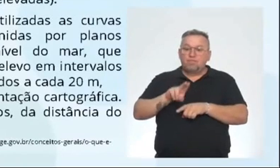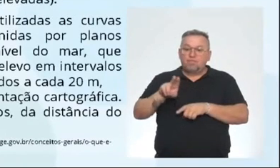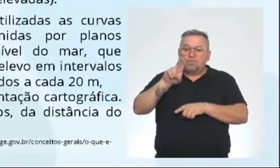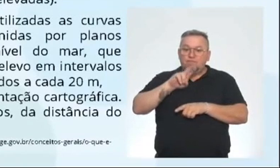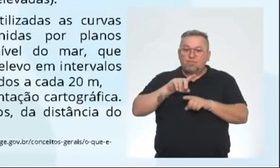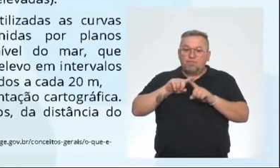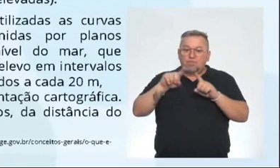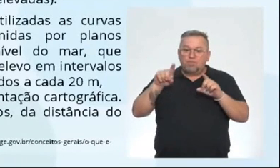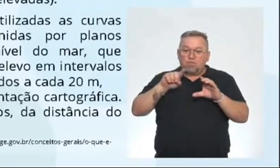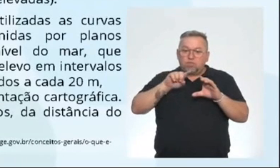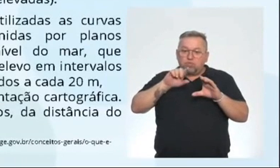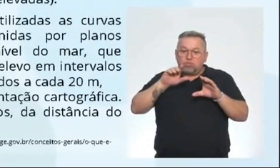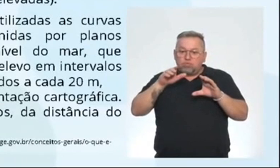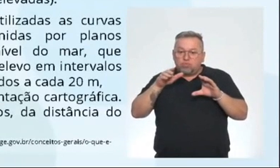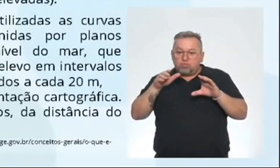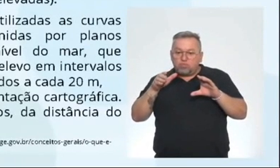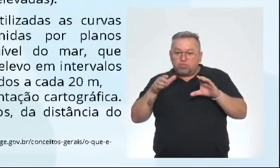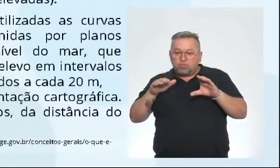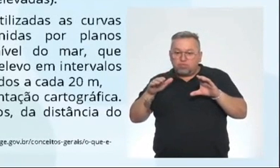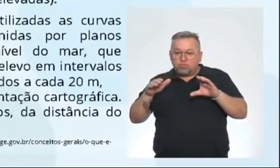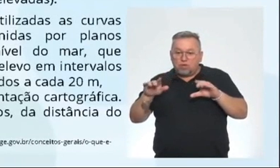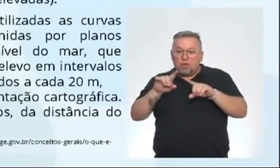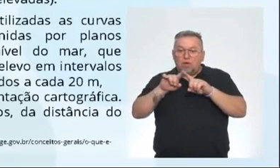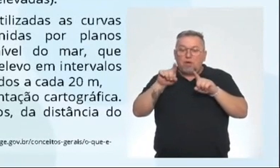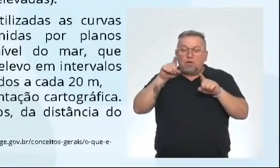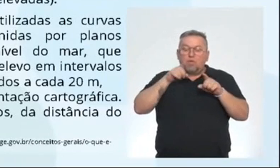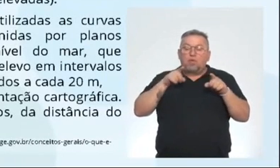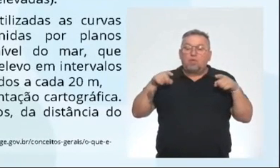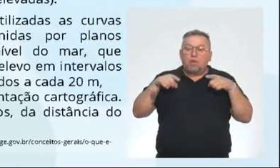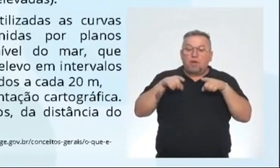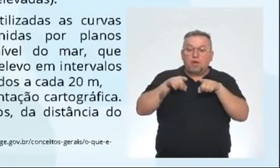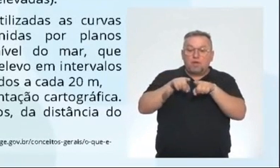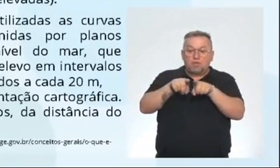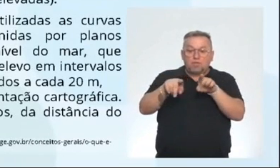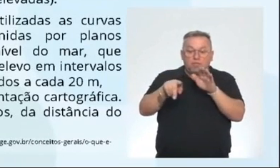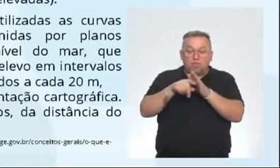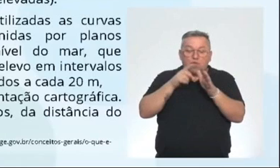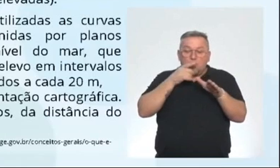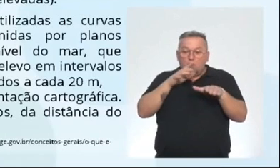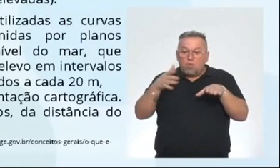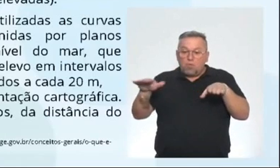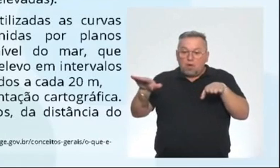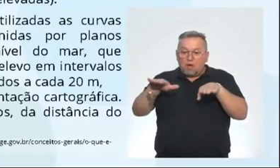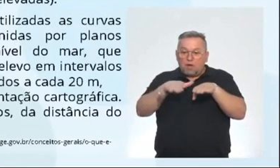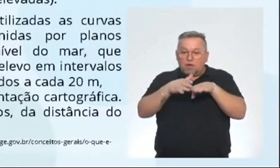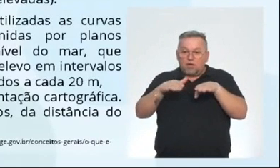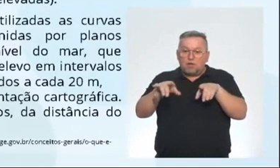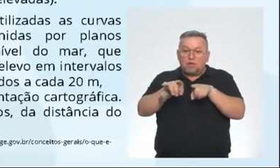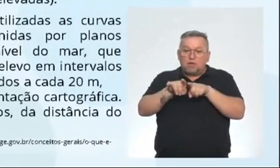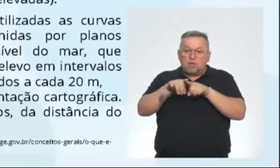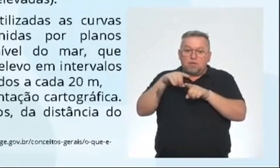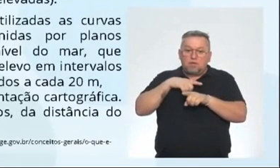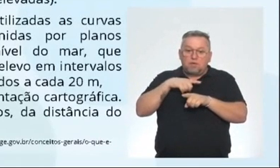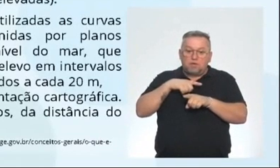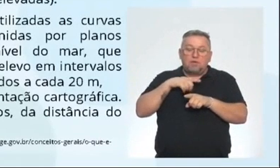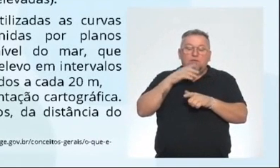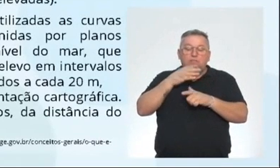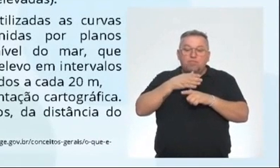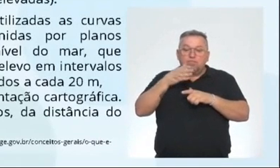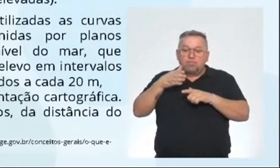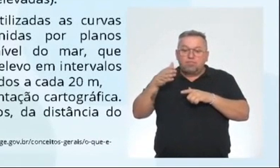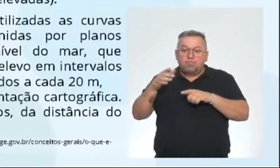curvas de nível, definidas por planos paralelos ao nível do mar, que interceptam o relevo em intervalos